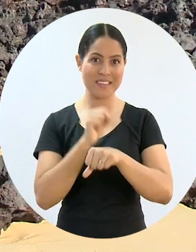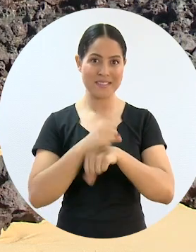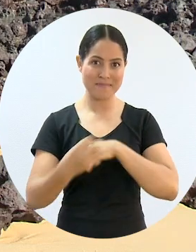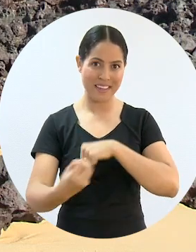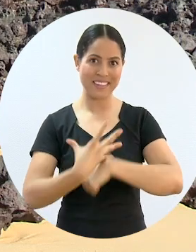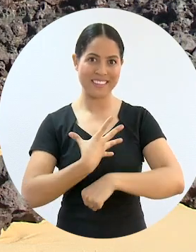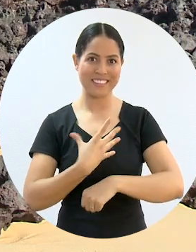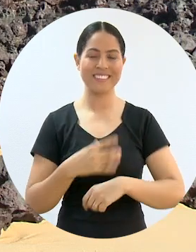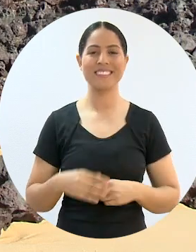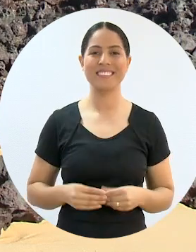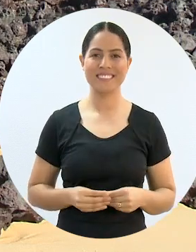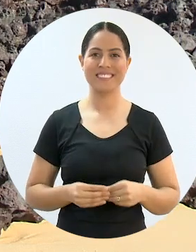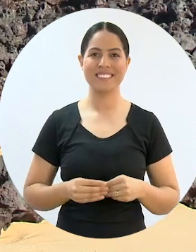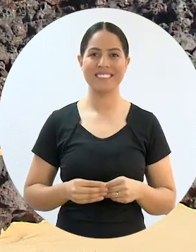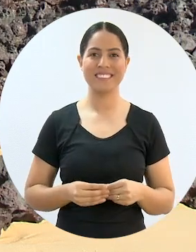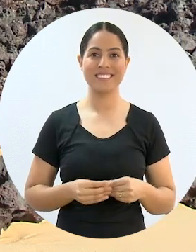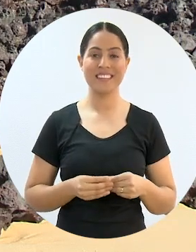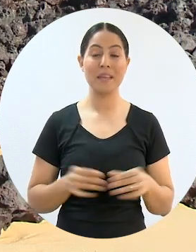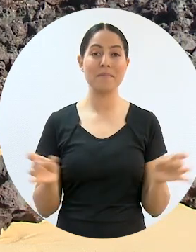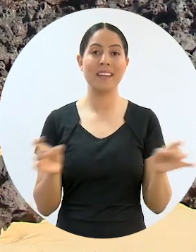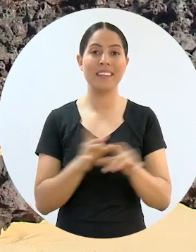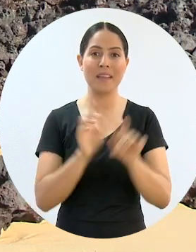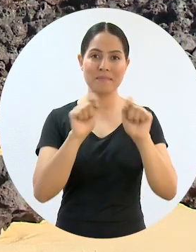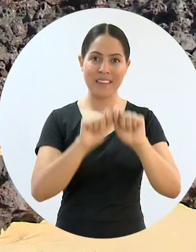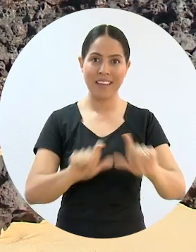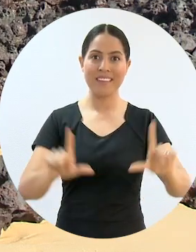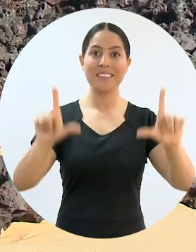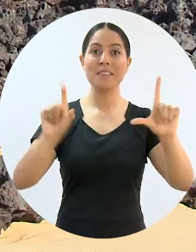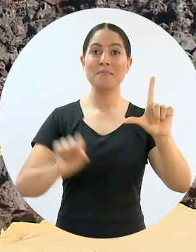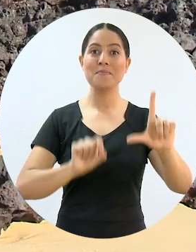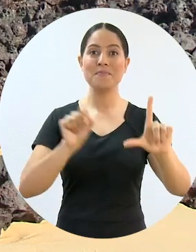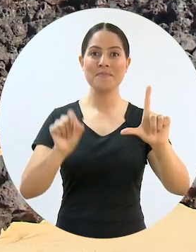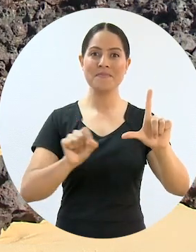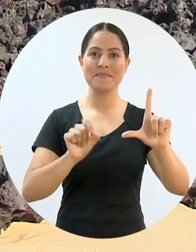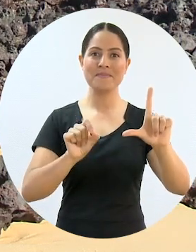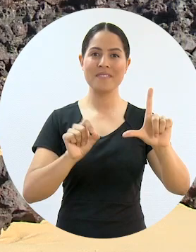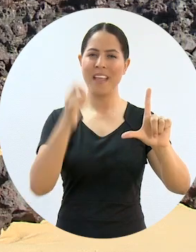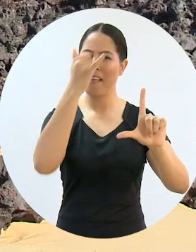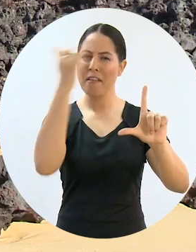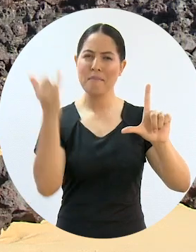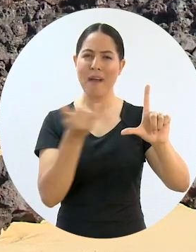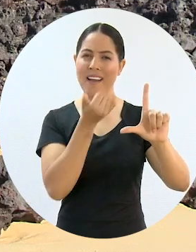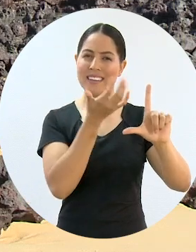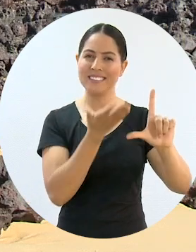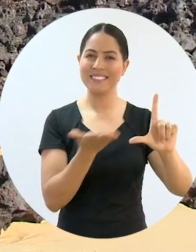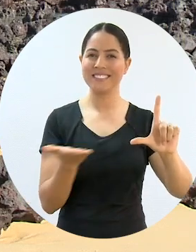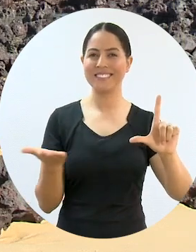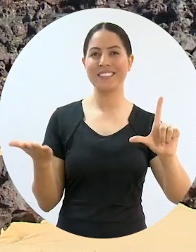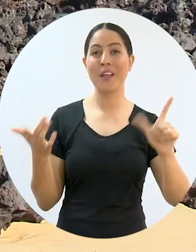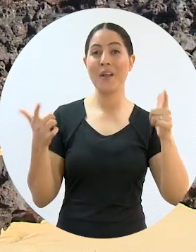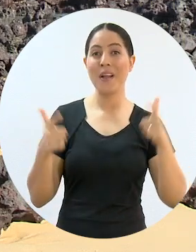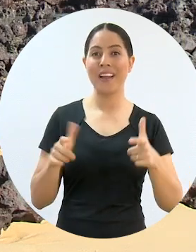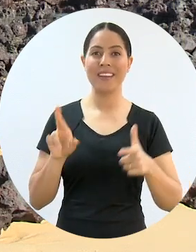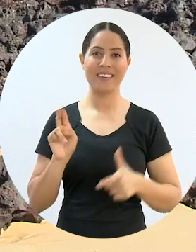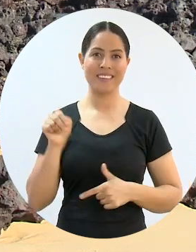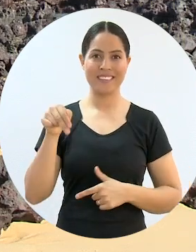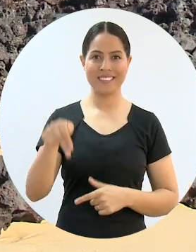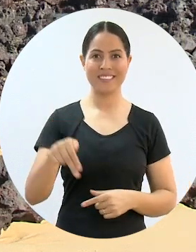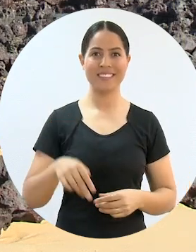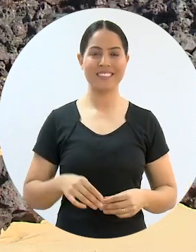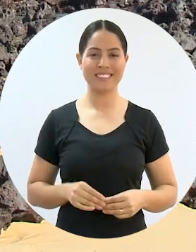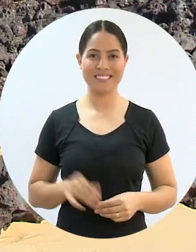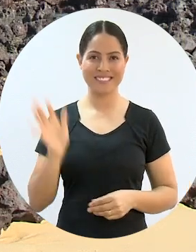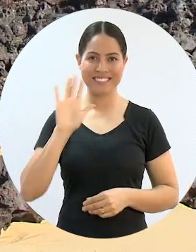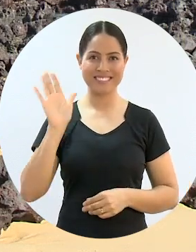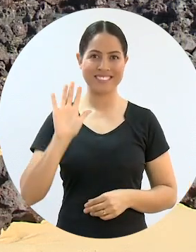999-194731. Fico esperando a sua mensagem. E para encerrarmos este programa, eu te deixo com imagens belíssimas diretamente do